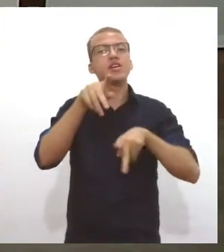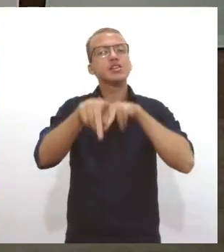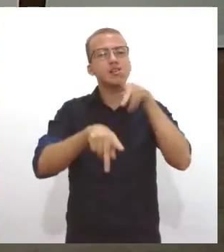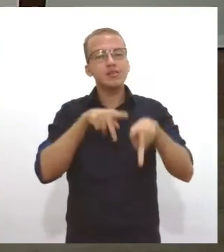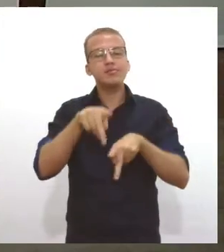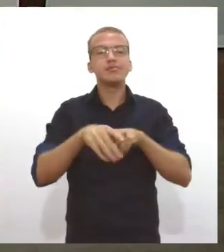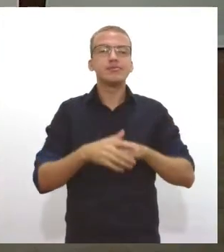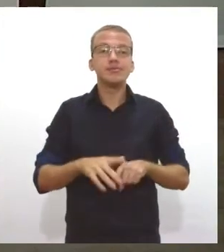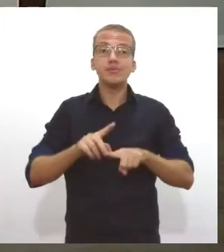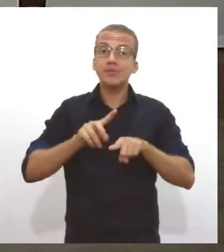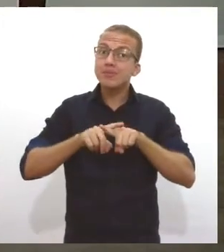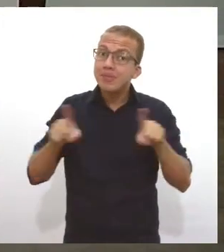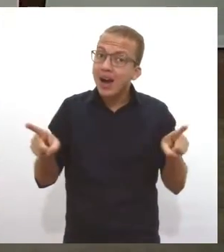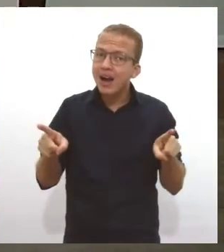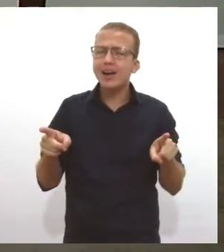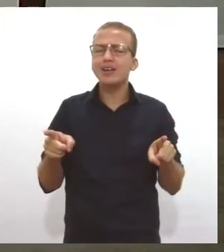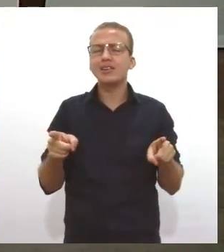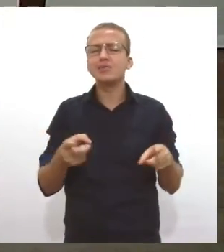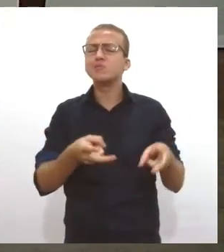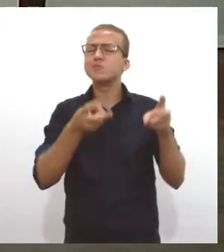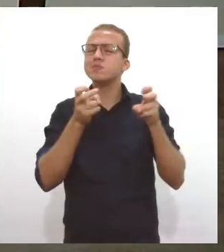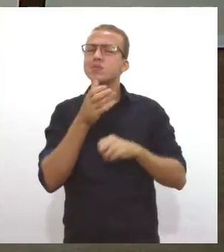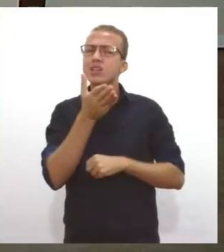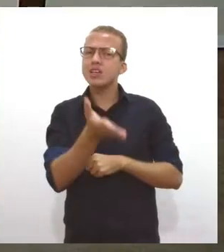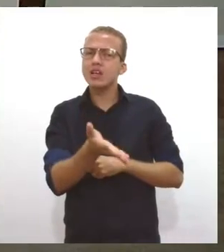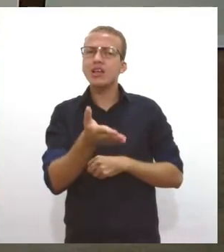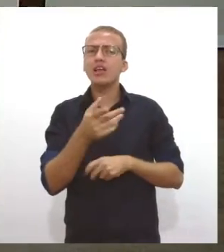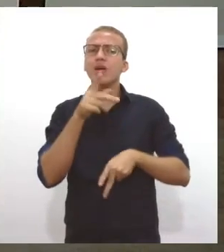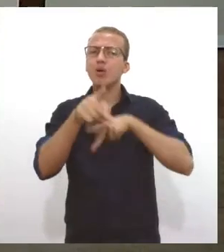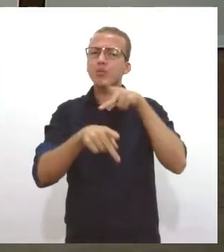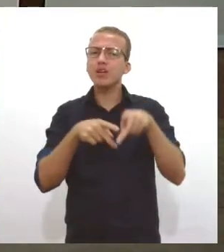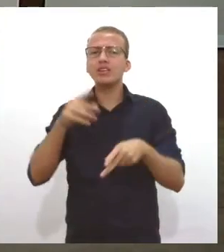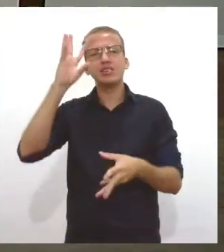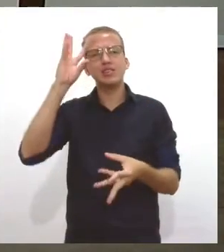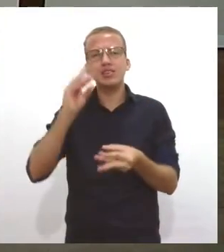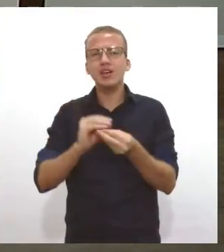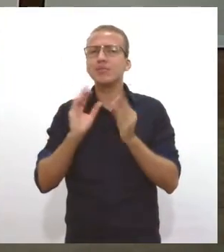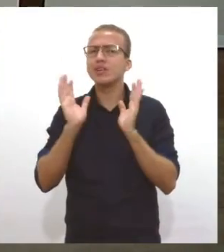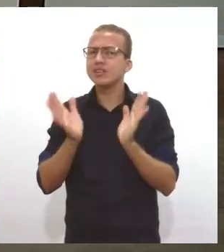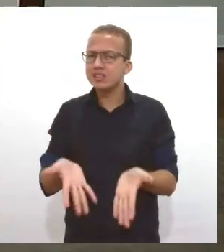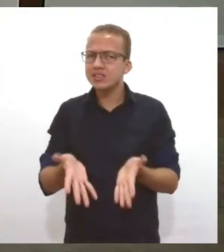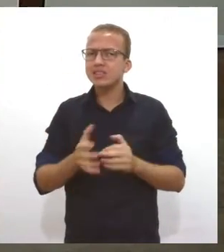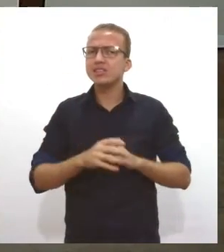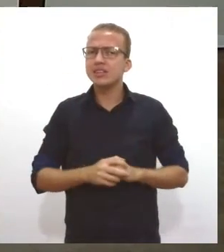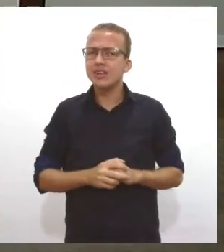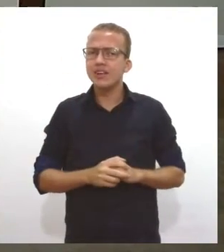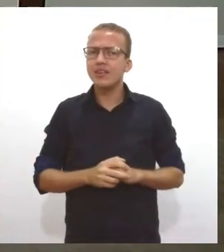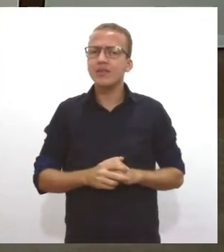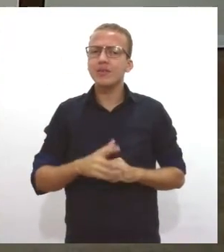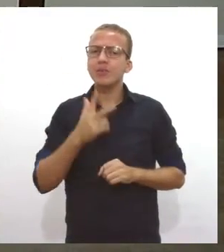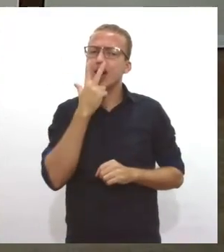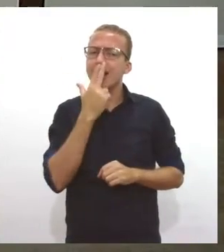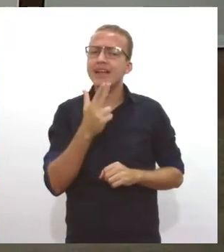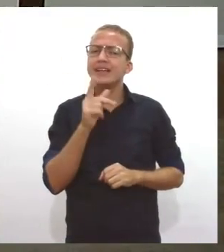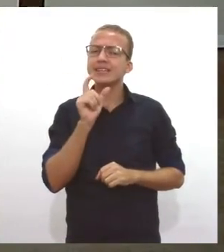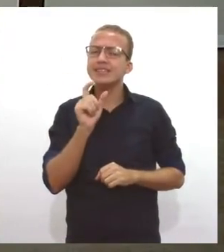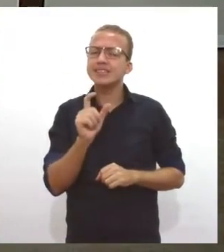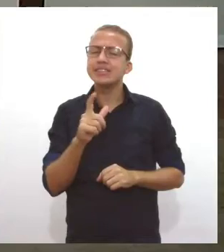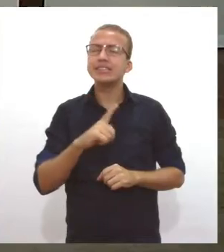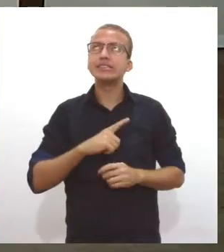mas me parece que a população já compreendeu isso né me parece que realmente há uma uma